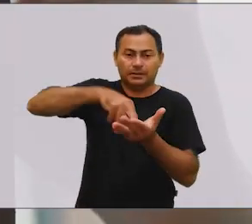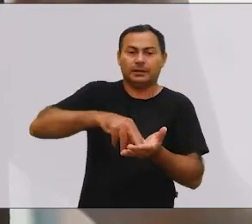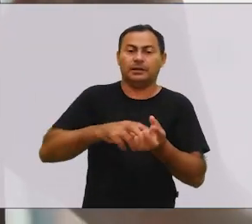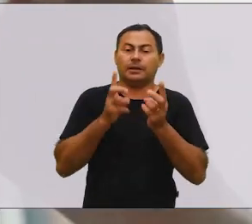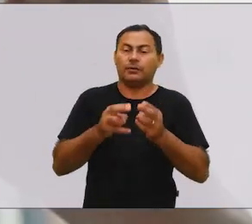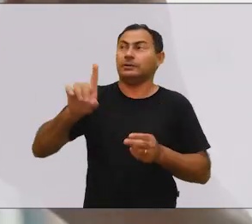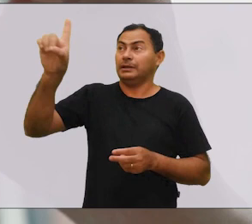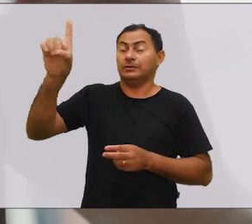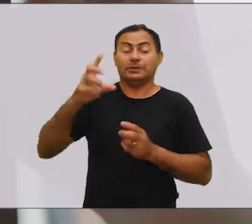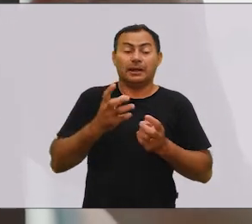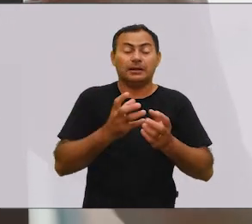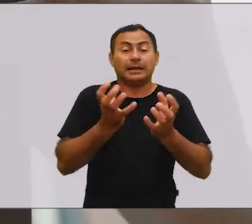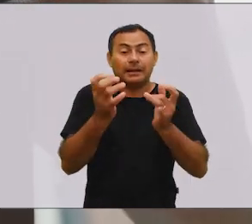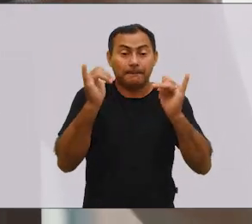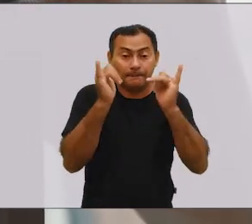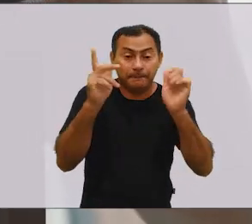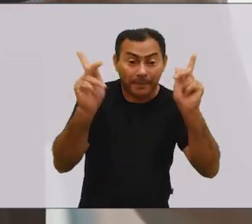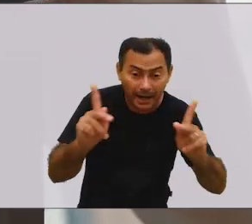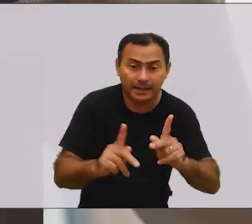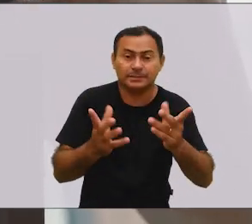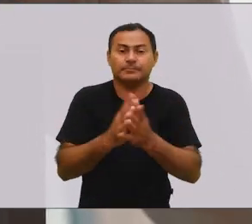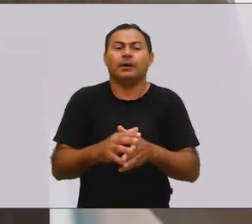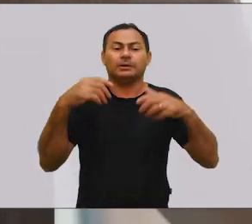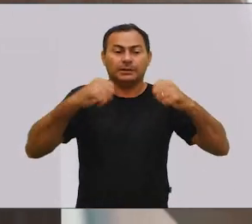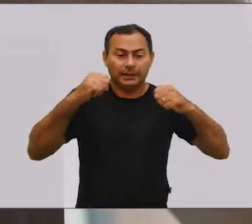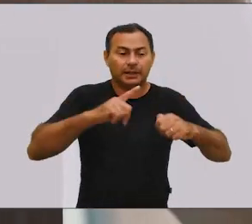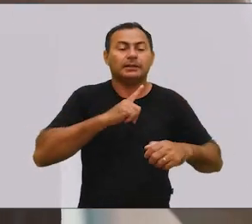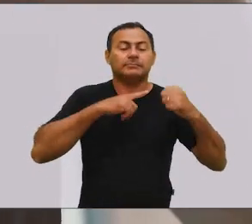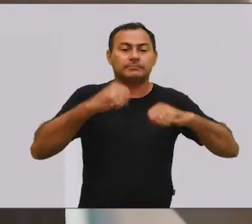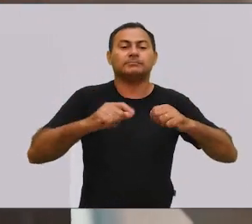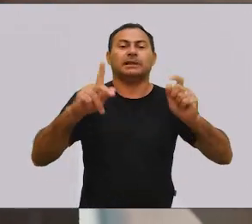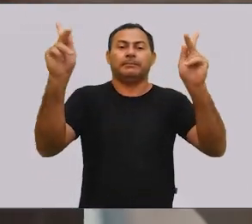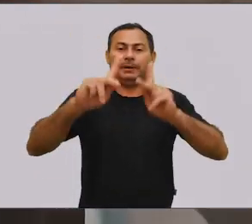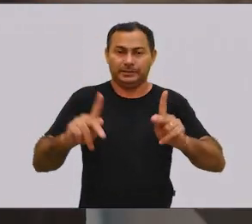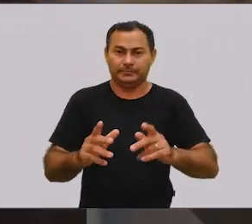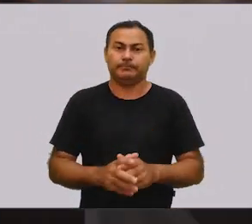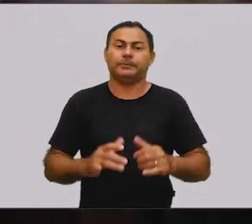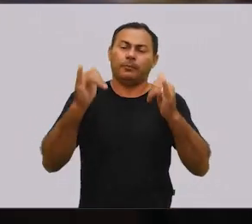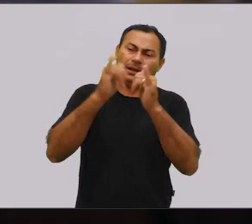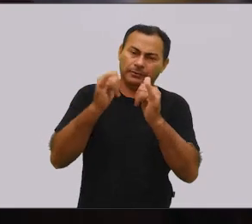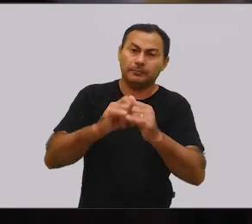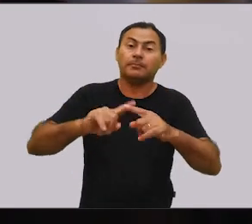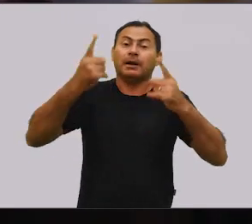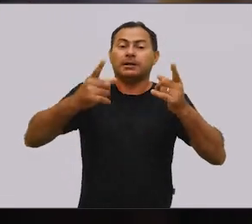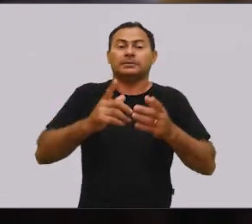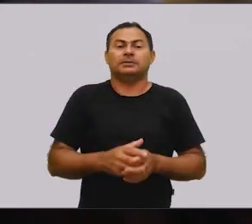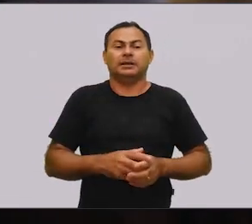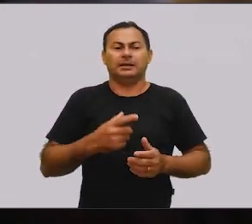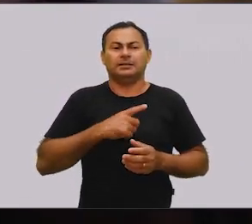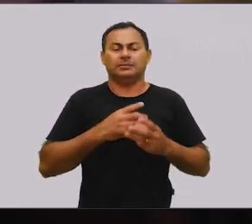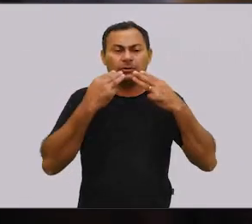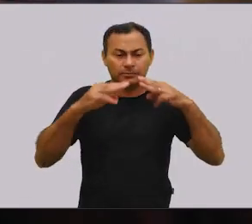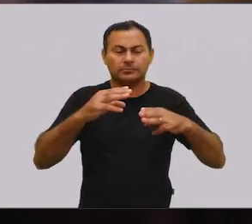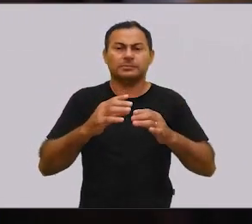como agentes de Deus da reconciliação, onde é necessário haver reconciliação. Mas, enquanto exercem